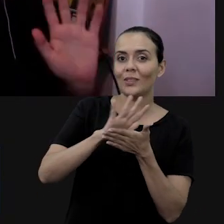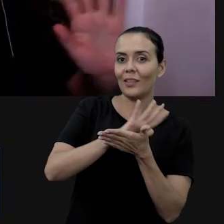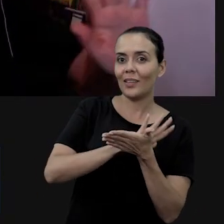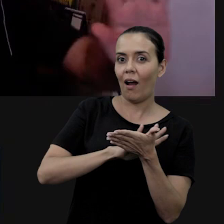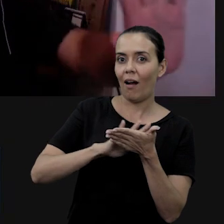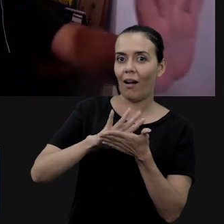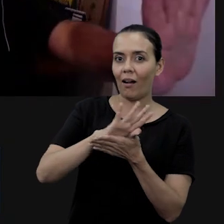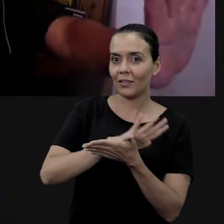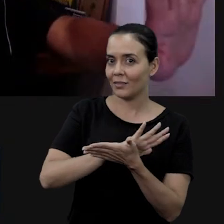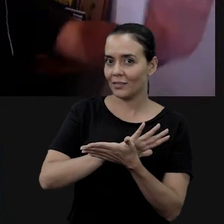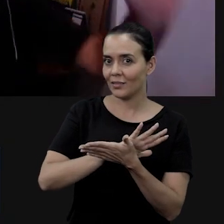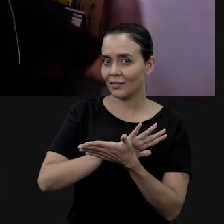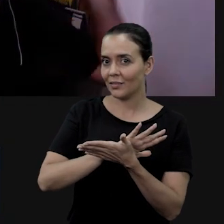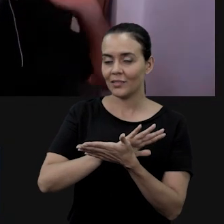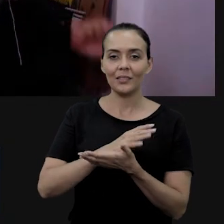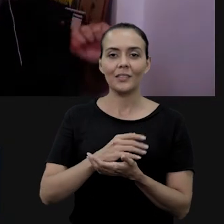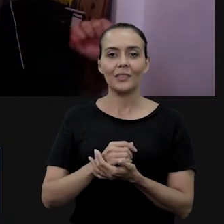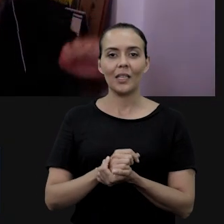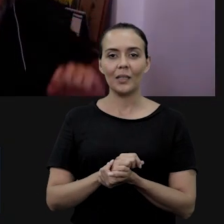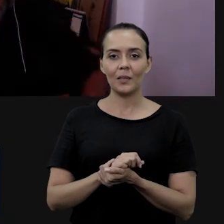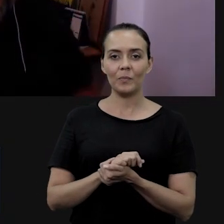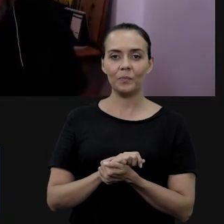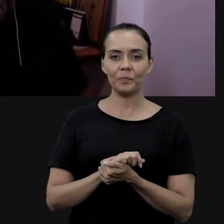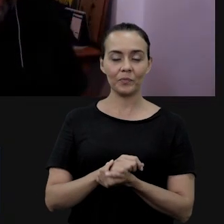afasta, a gente se sente mais longe